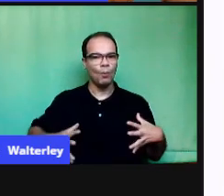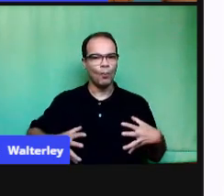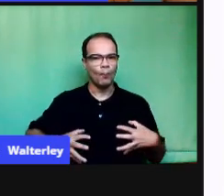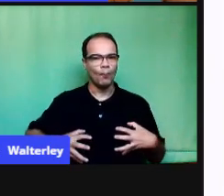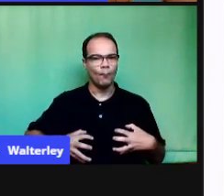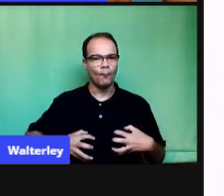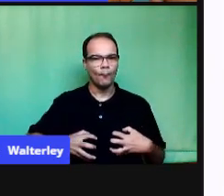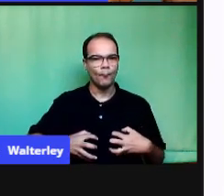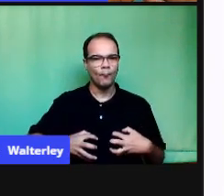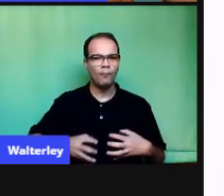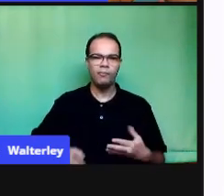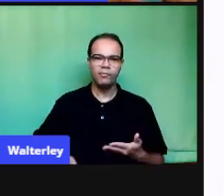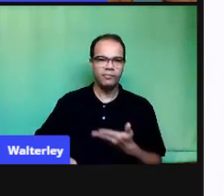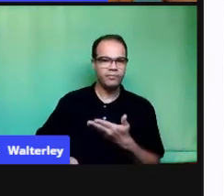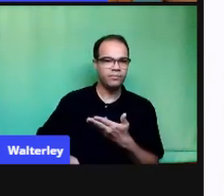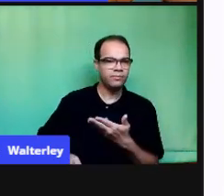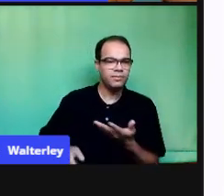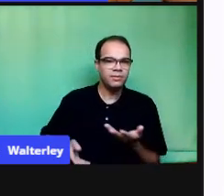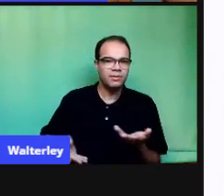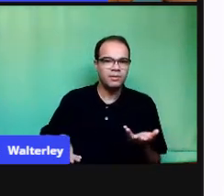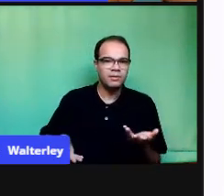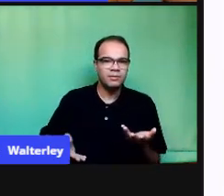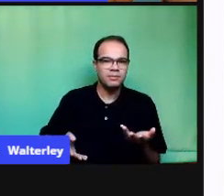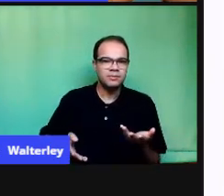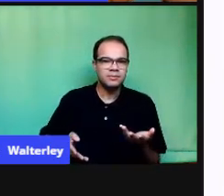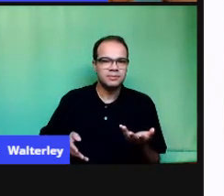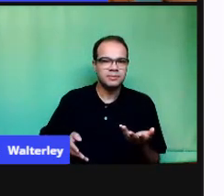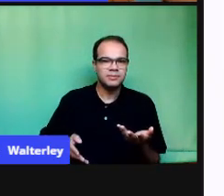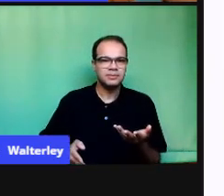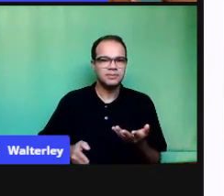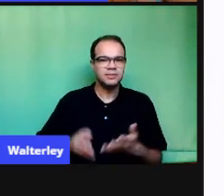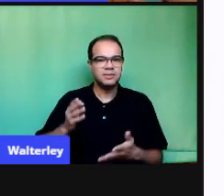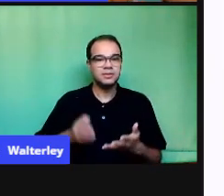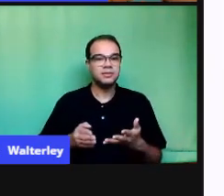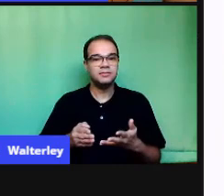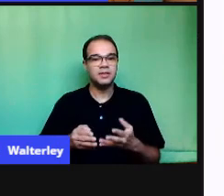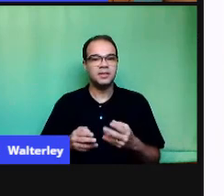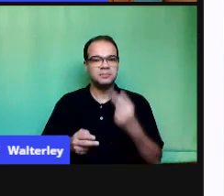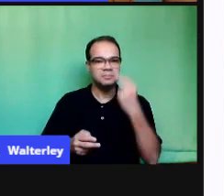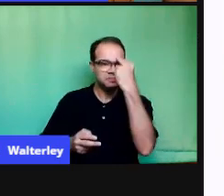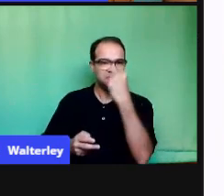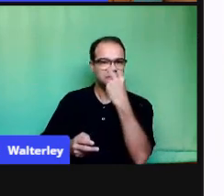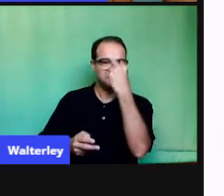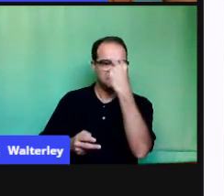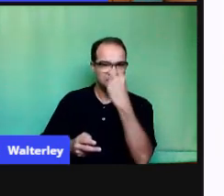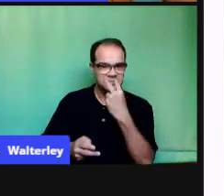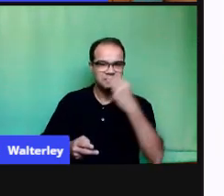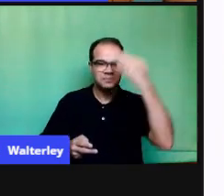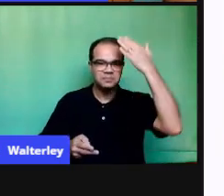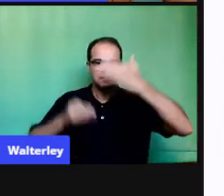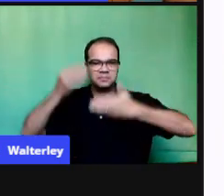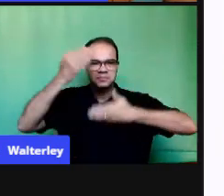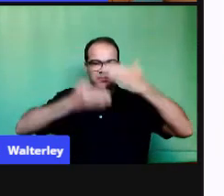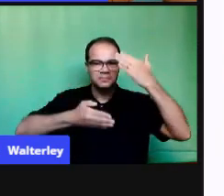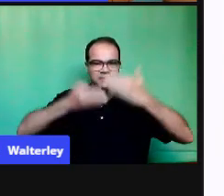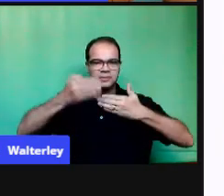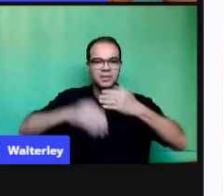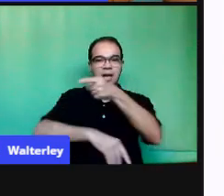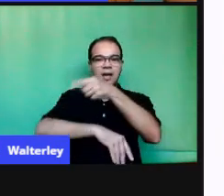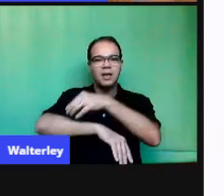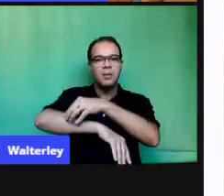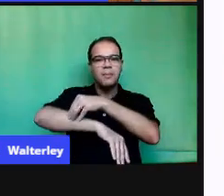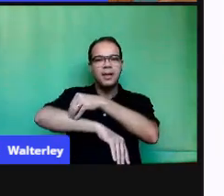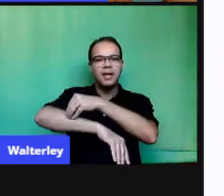rebanho, de perder as funcionalidades, às vezes perder uma pata, fica cego. Aqui um animal com uma doença de pele grave,